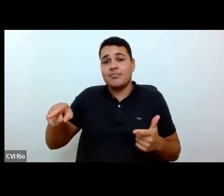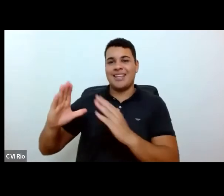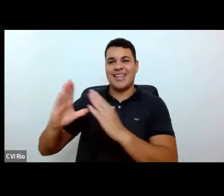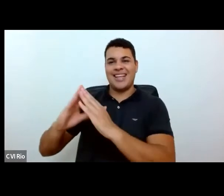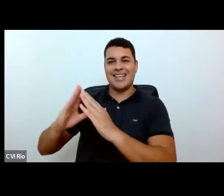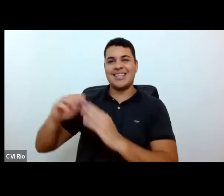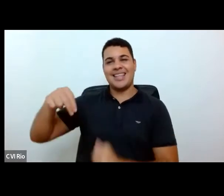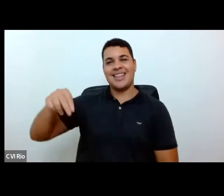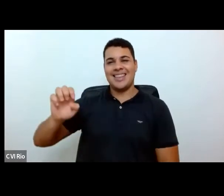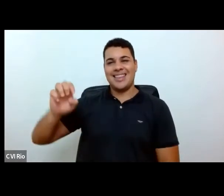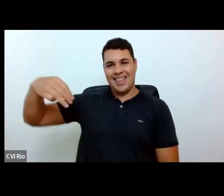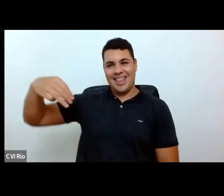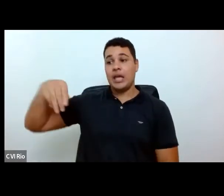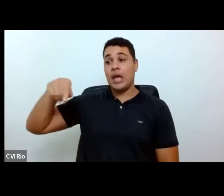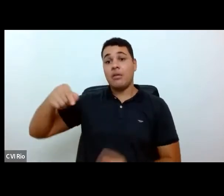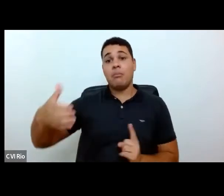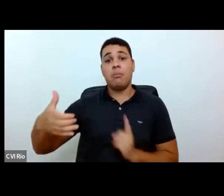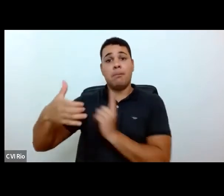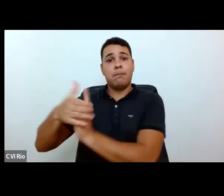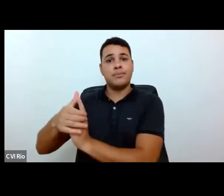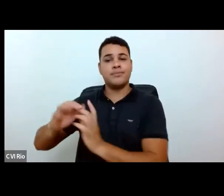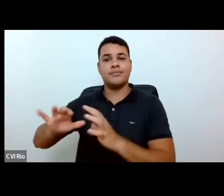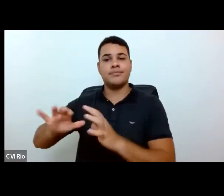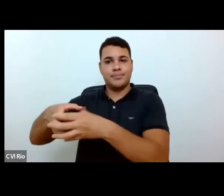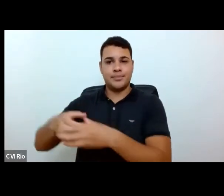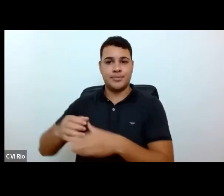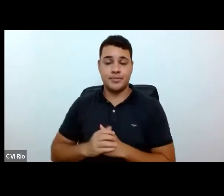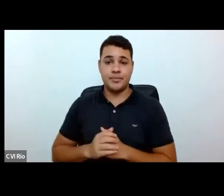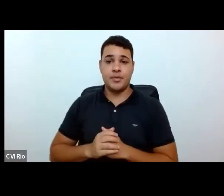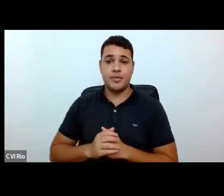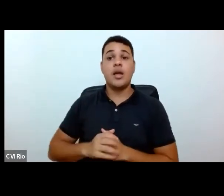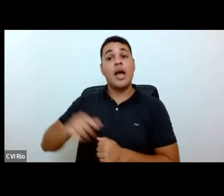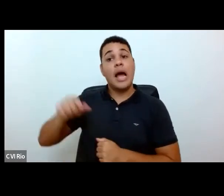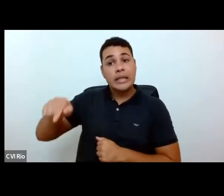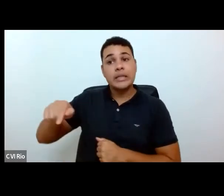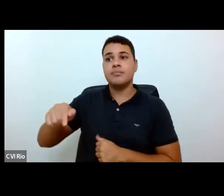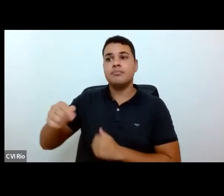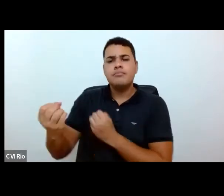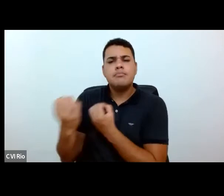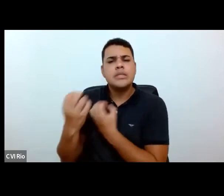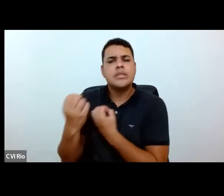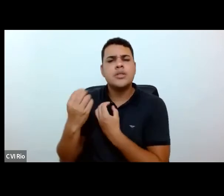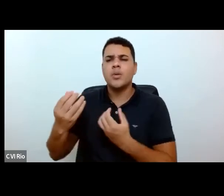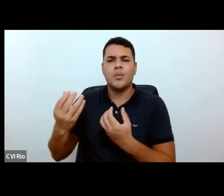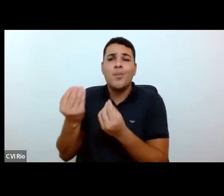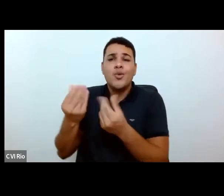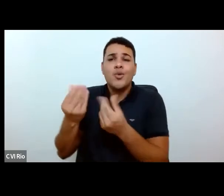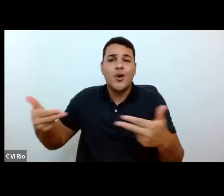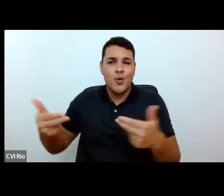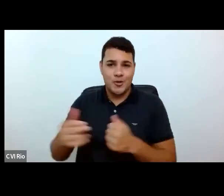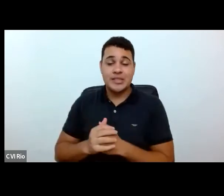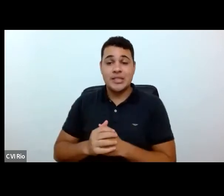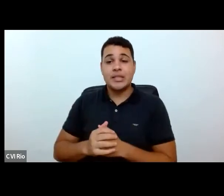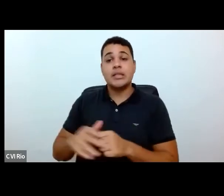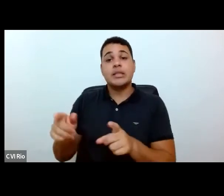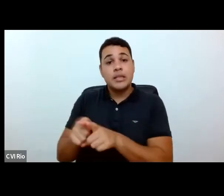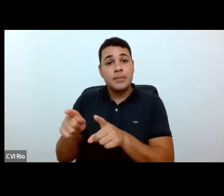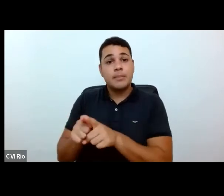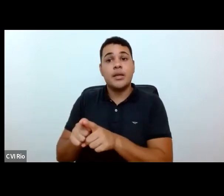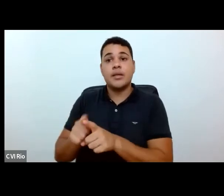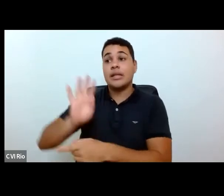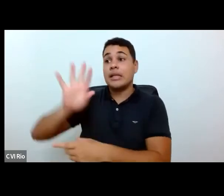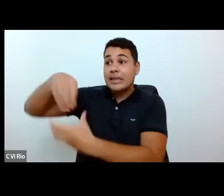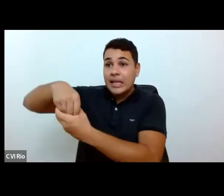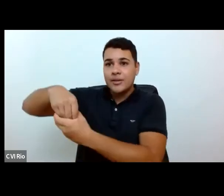é, para mim, uma grande escola pública, uma grande universidade, né, uma grande cidade, né, dentro da cidade do